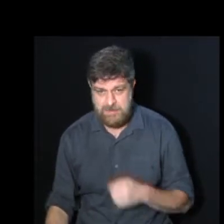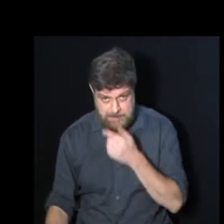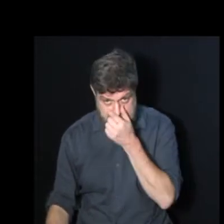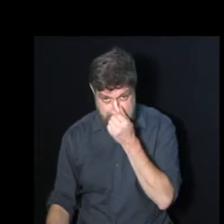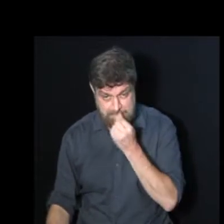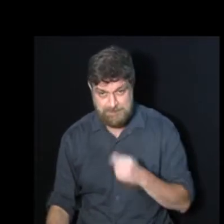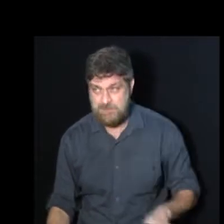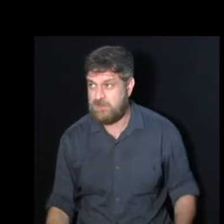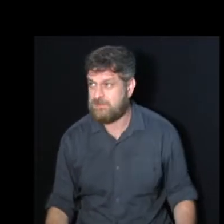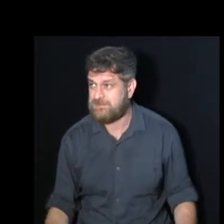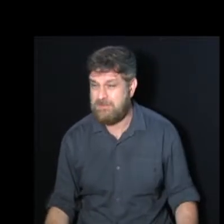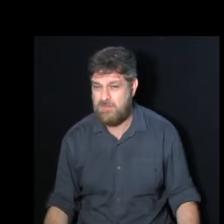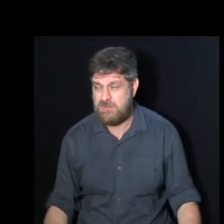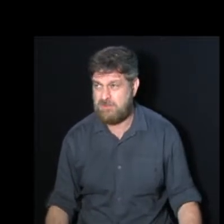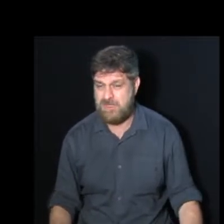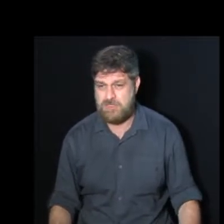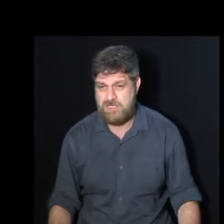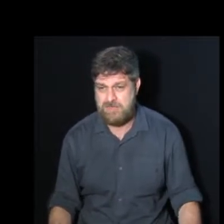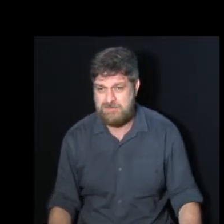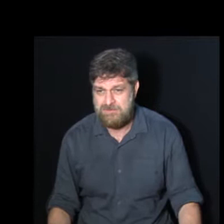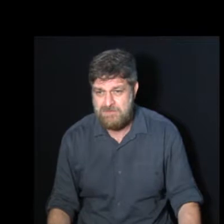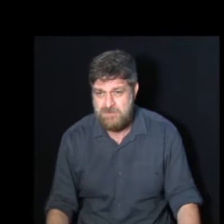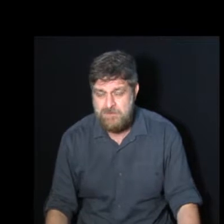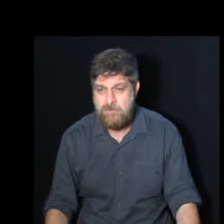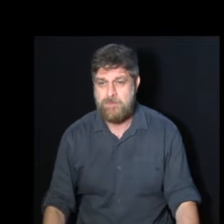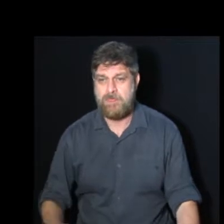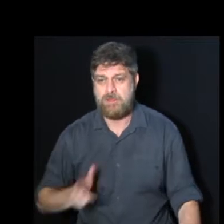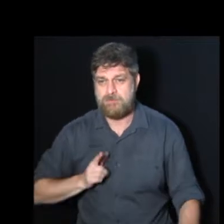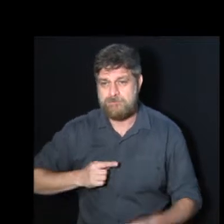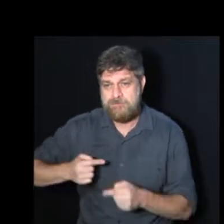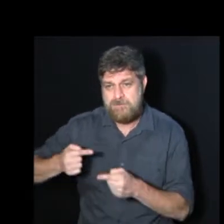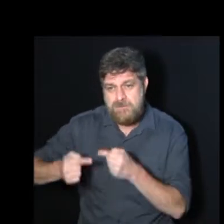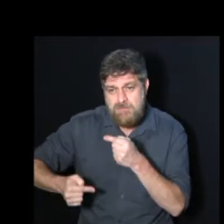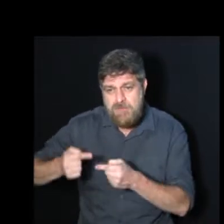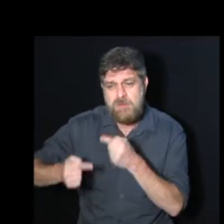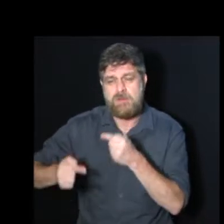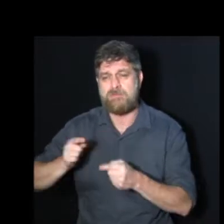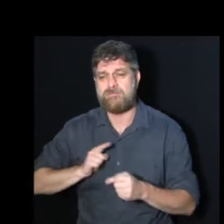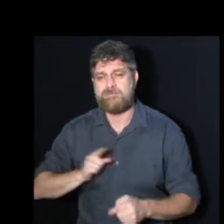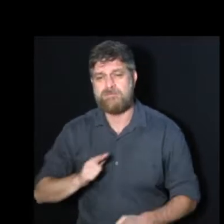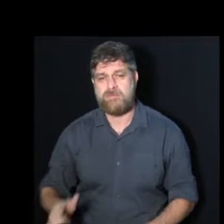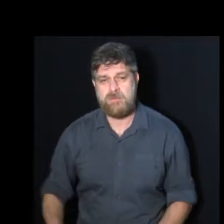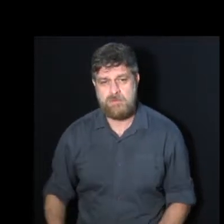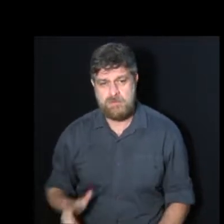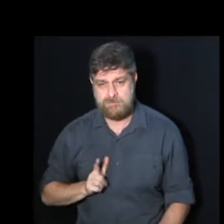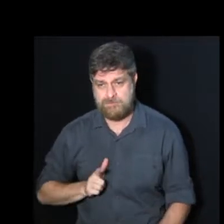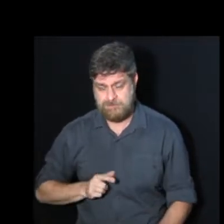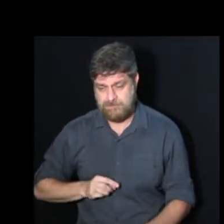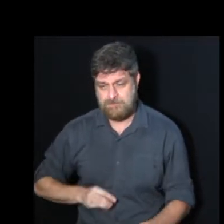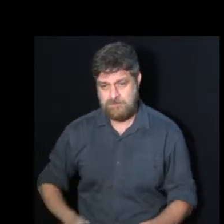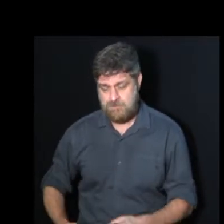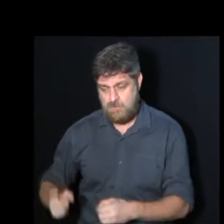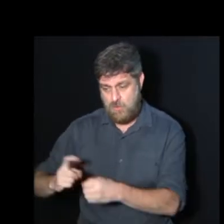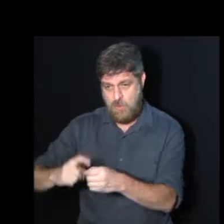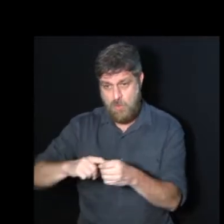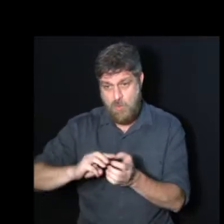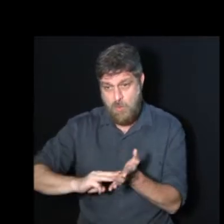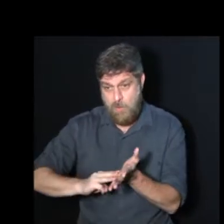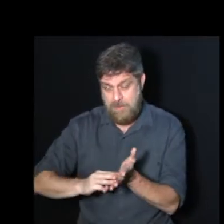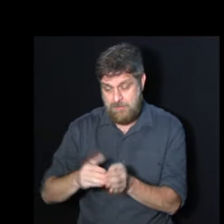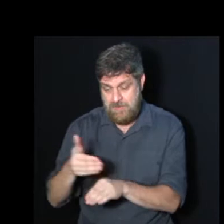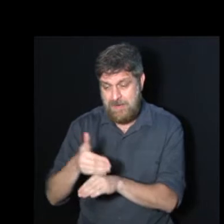esses componentes normativos que vêm sendo discutidos e reafirmados pelos Estados-membros da ONU. Então,